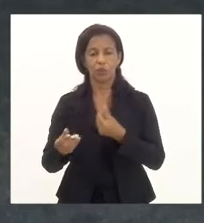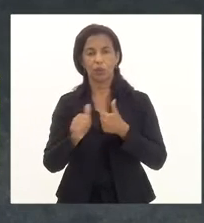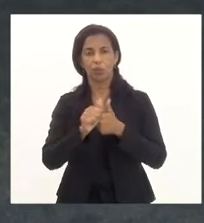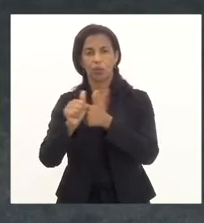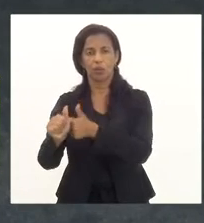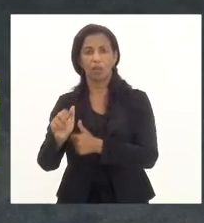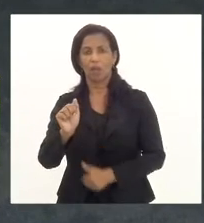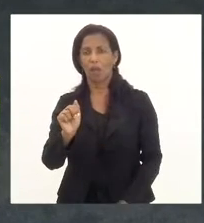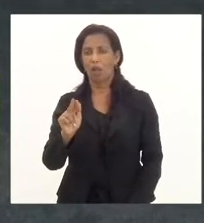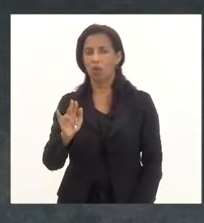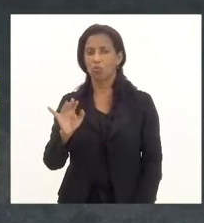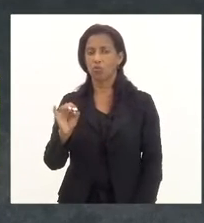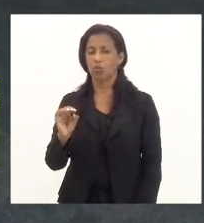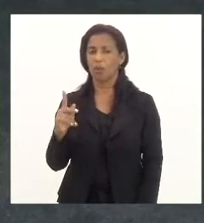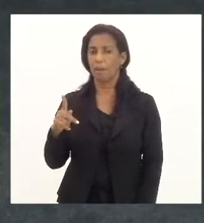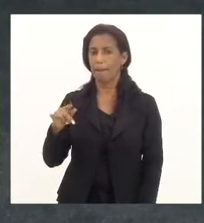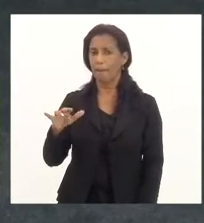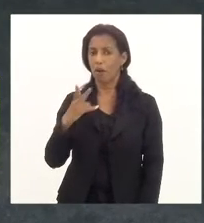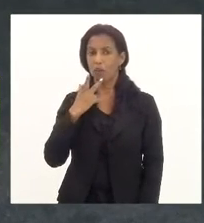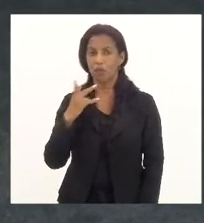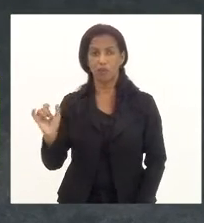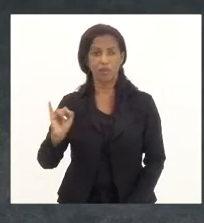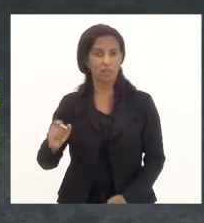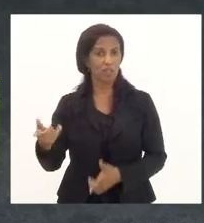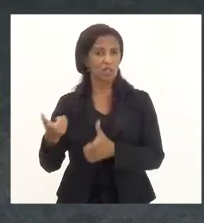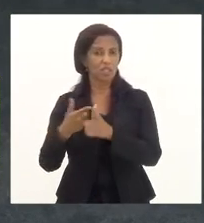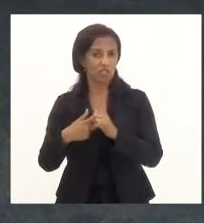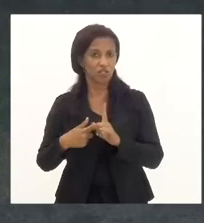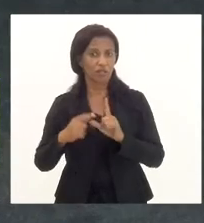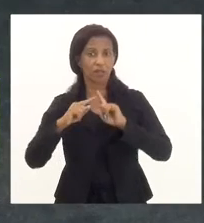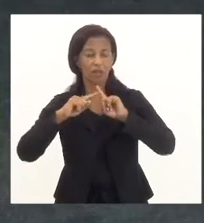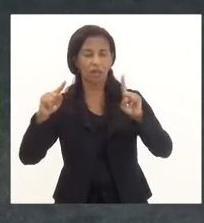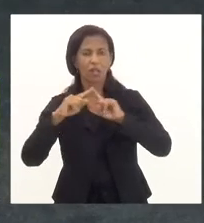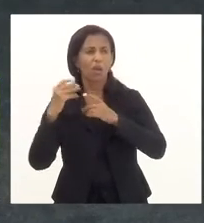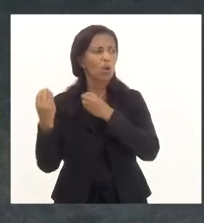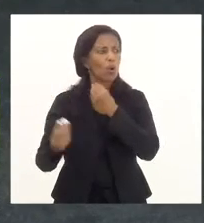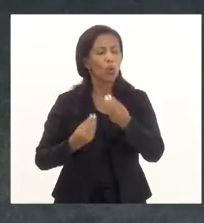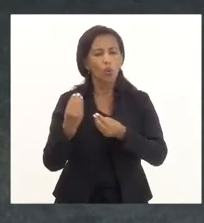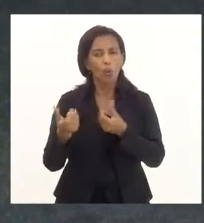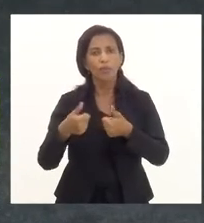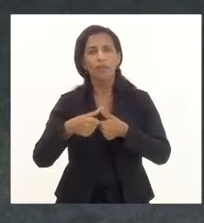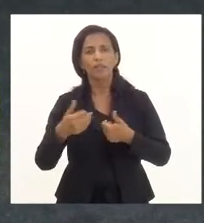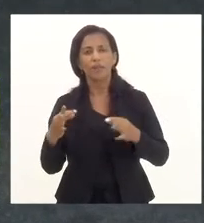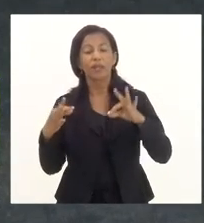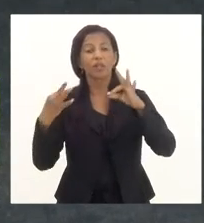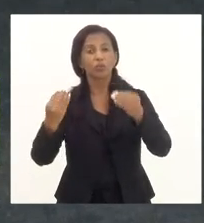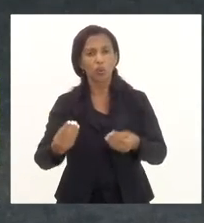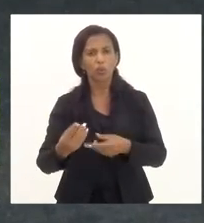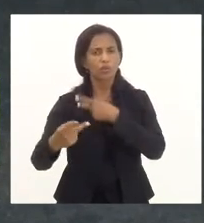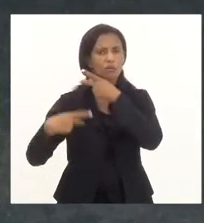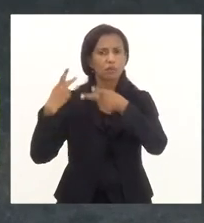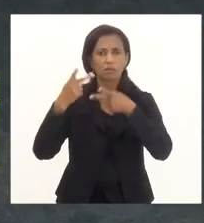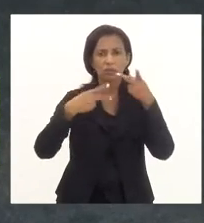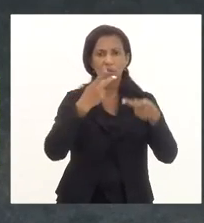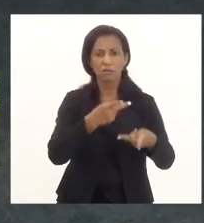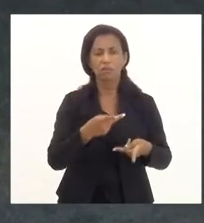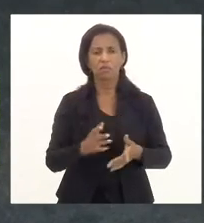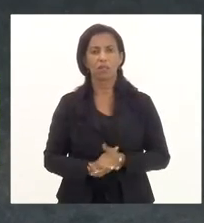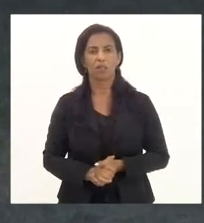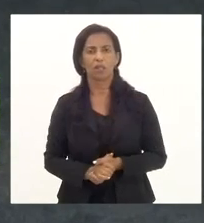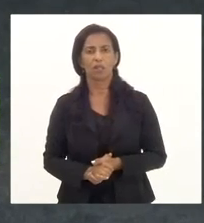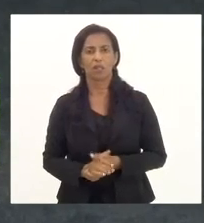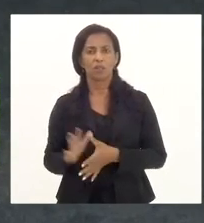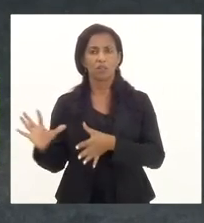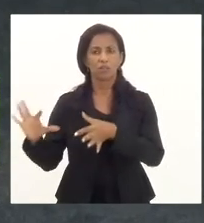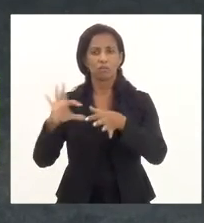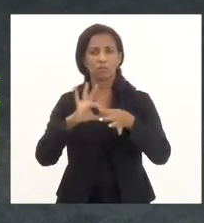companheiro da auditoria o Paulo colocou esse essa dívida ela questionável como que fica então todo esse argumento de adesão